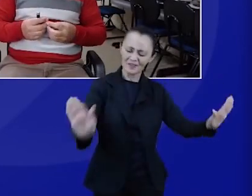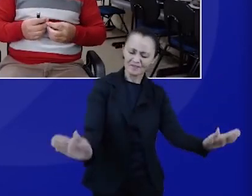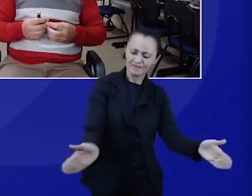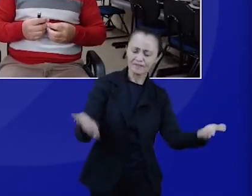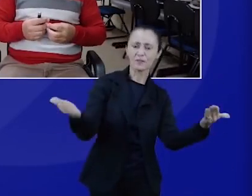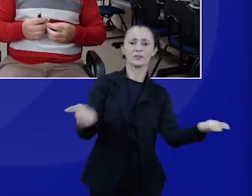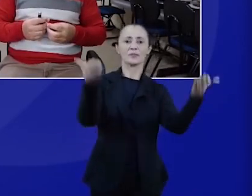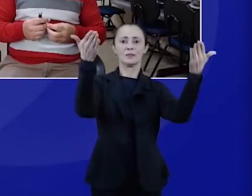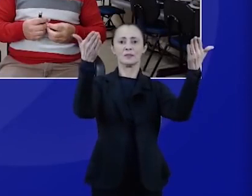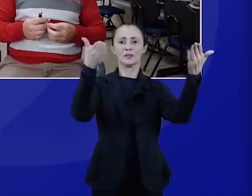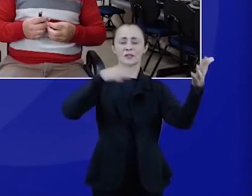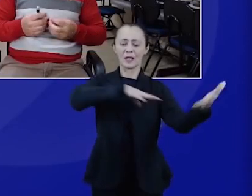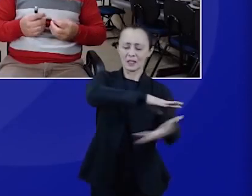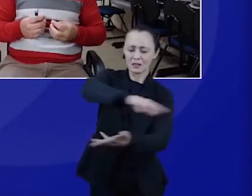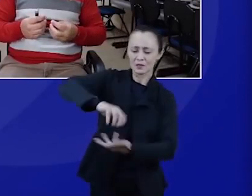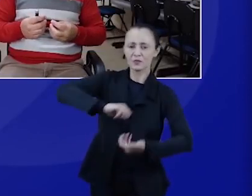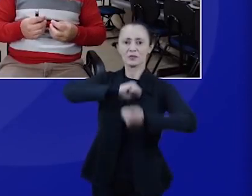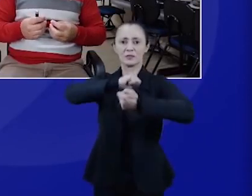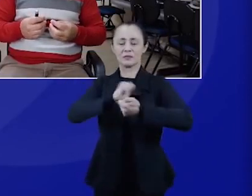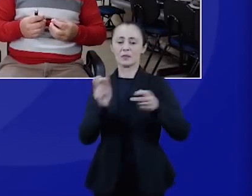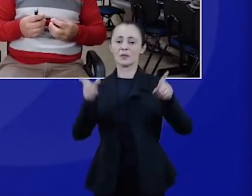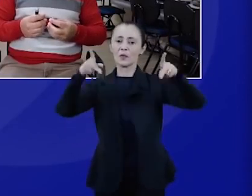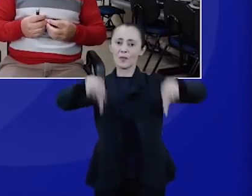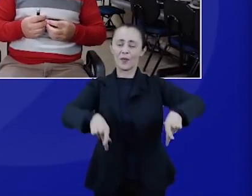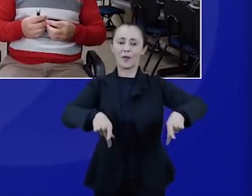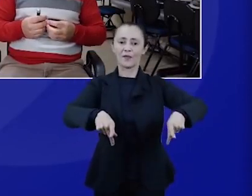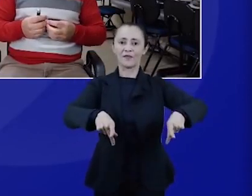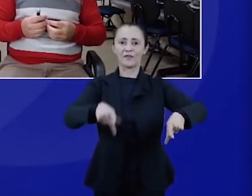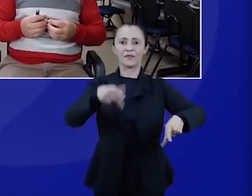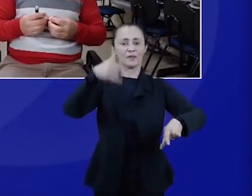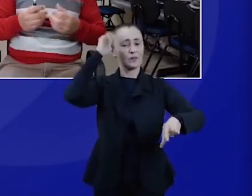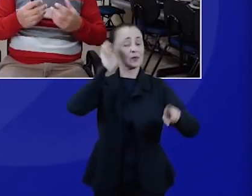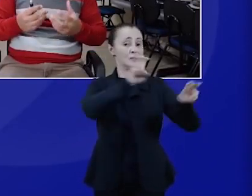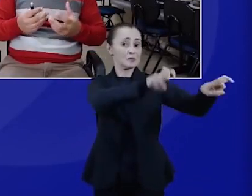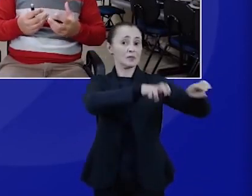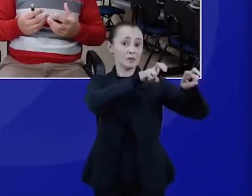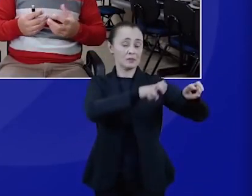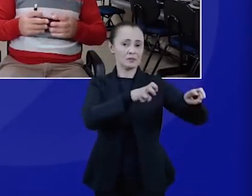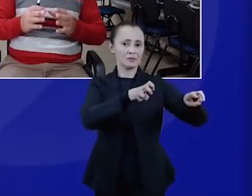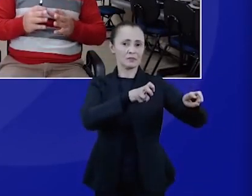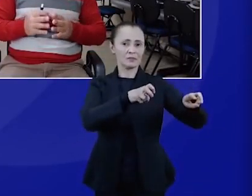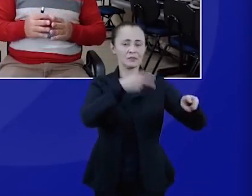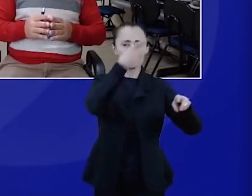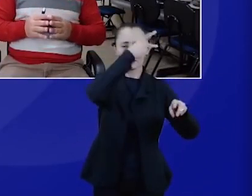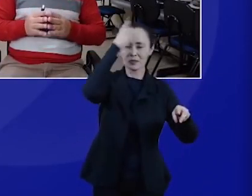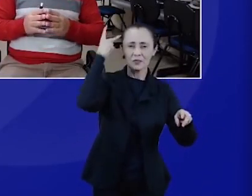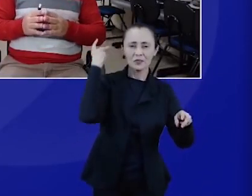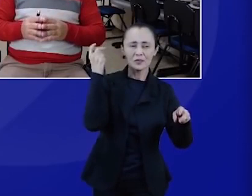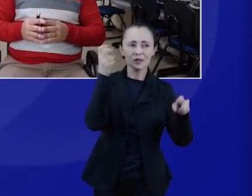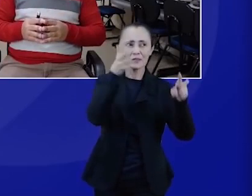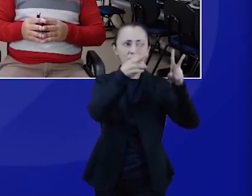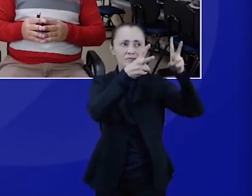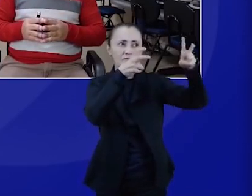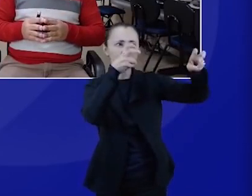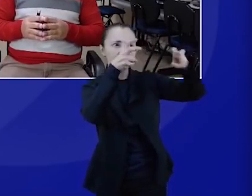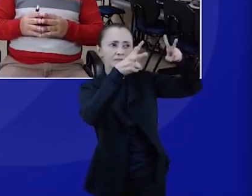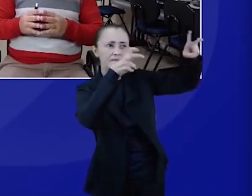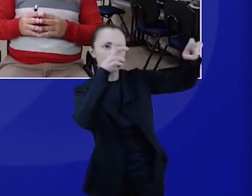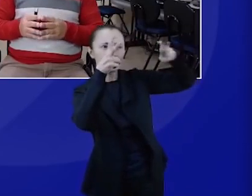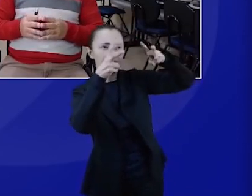a sustentabilidade dos povos do campo, os sujeitos devem estar atentos para que existem